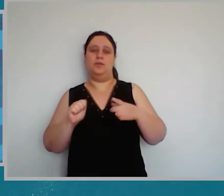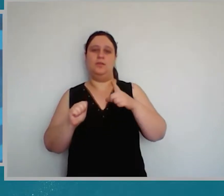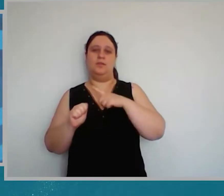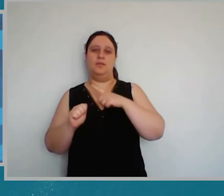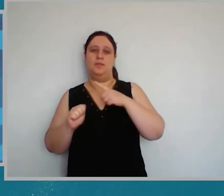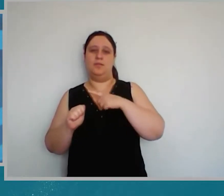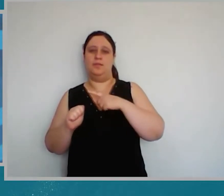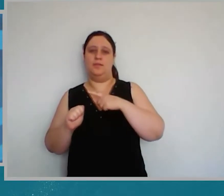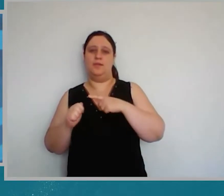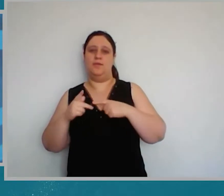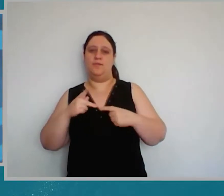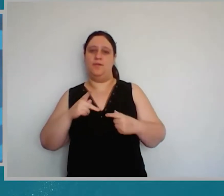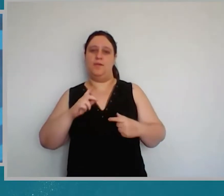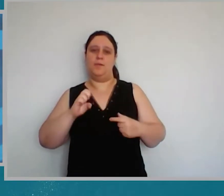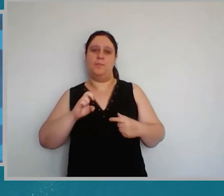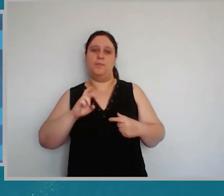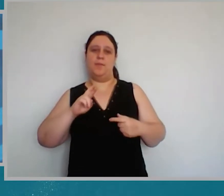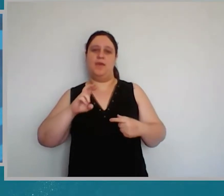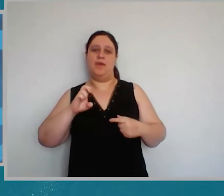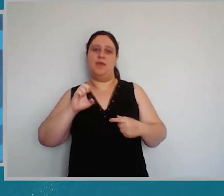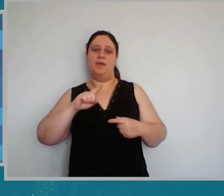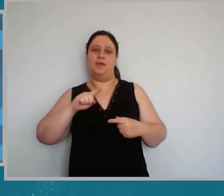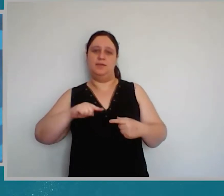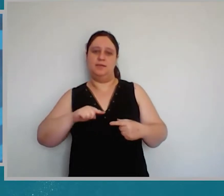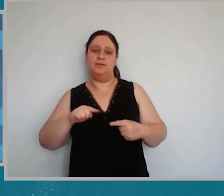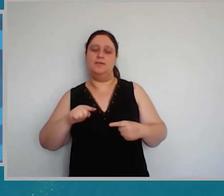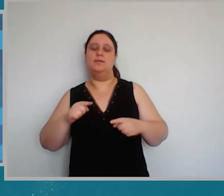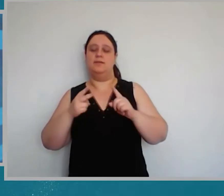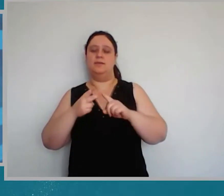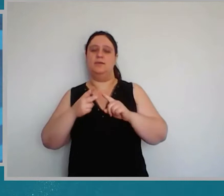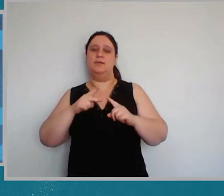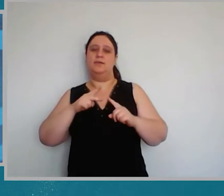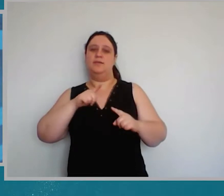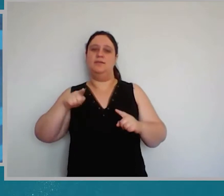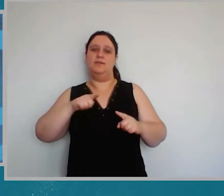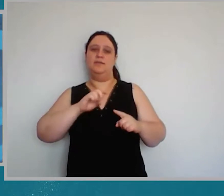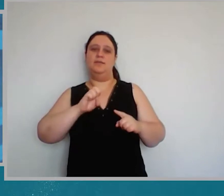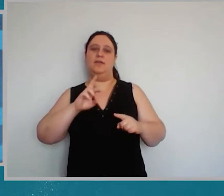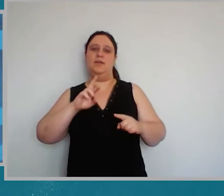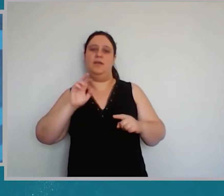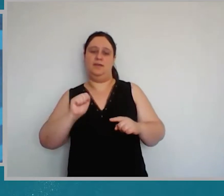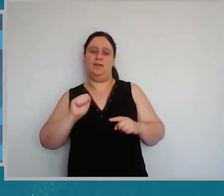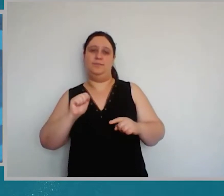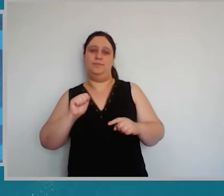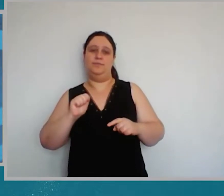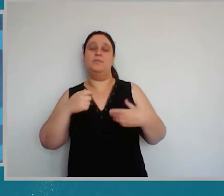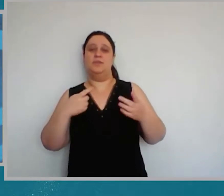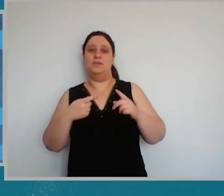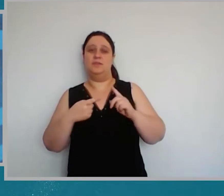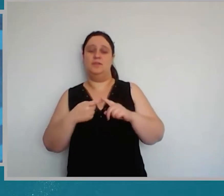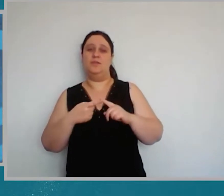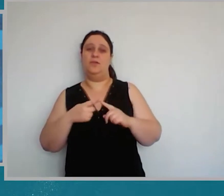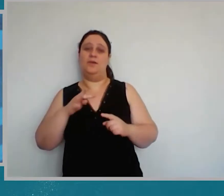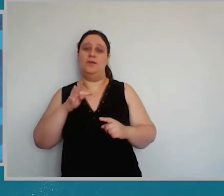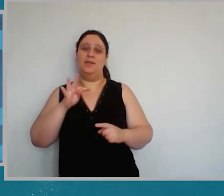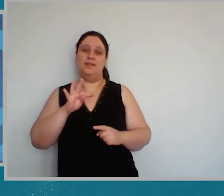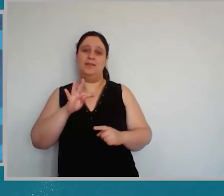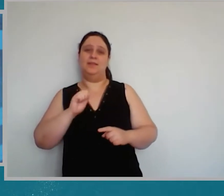Tamar era a nora de Judá.